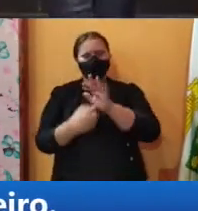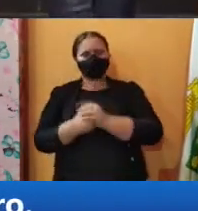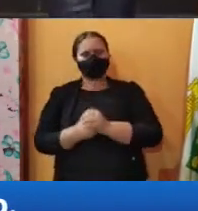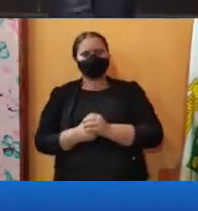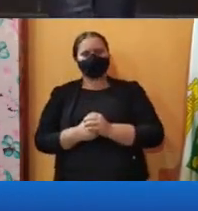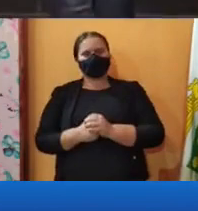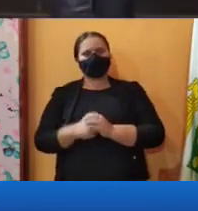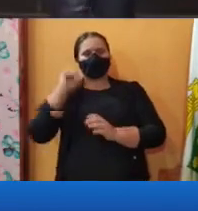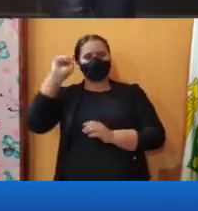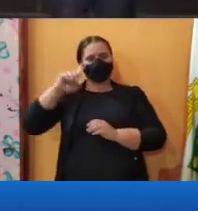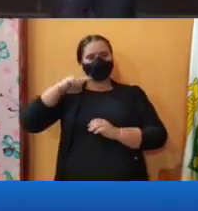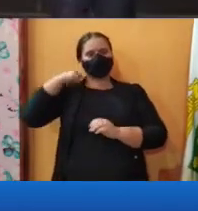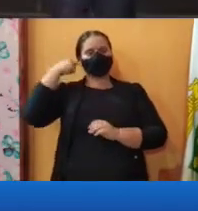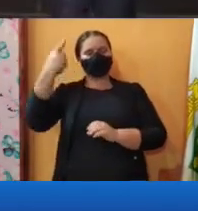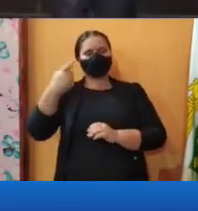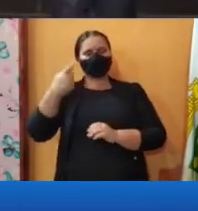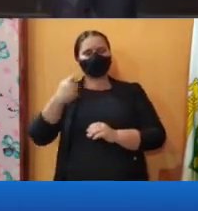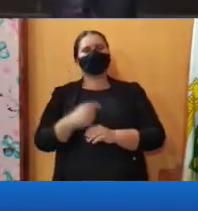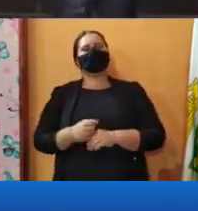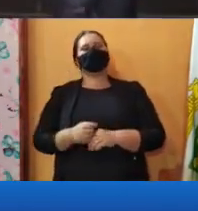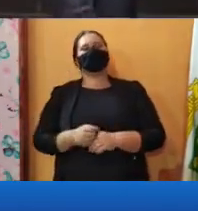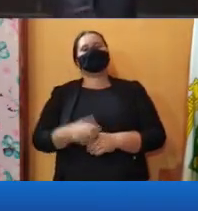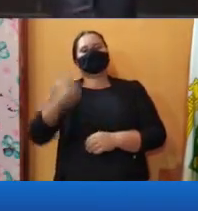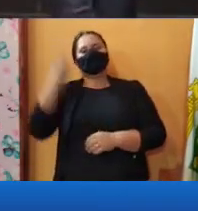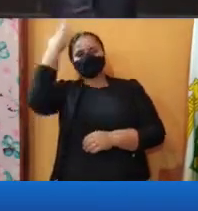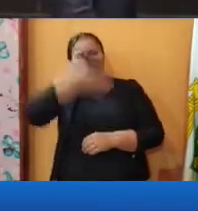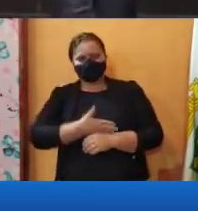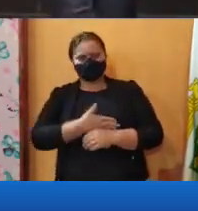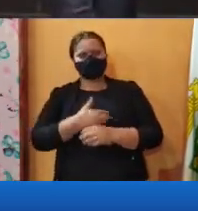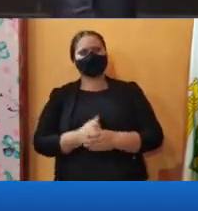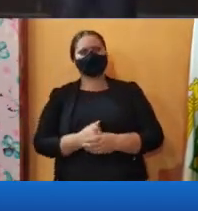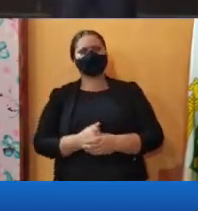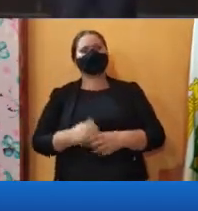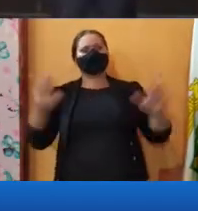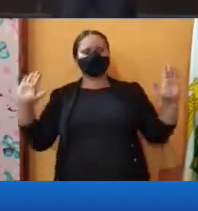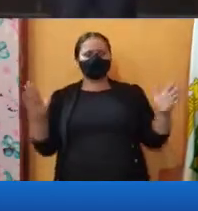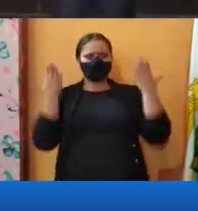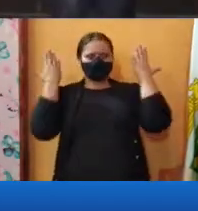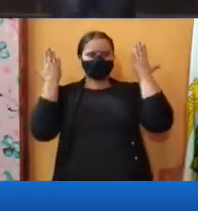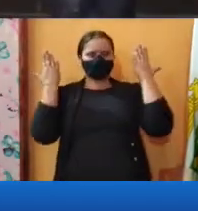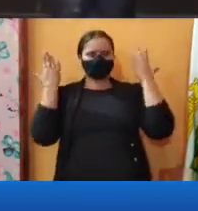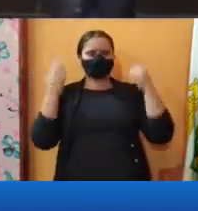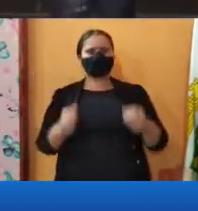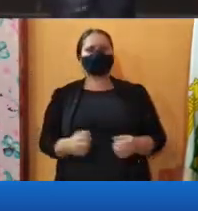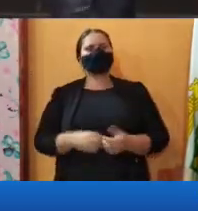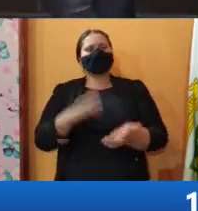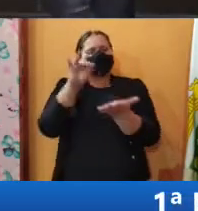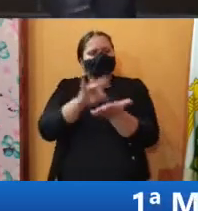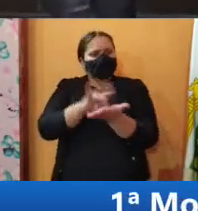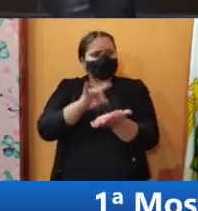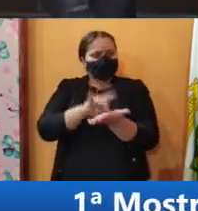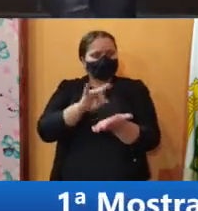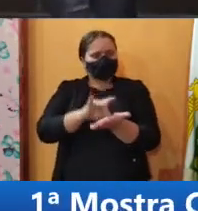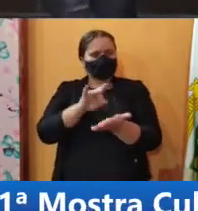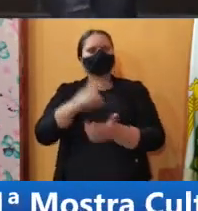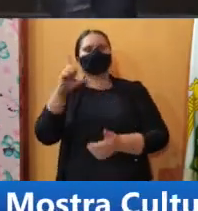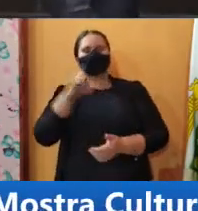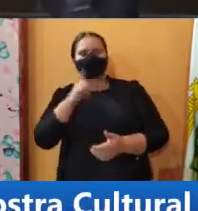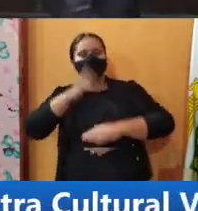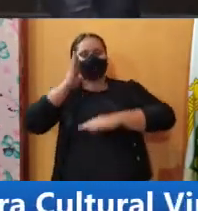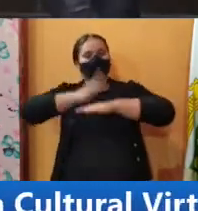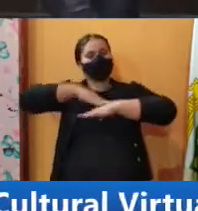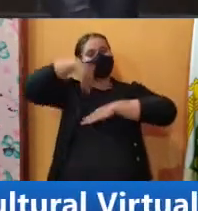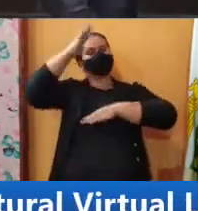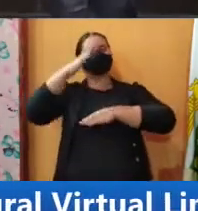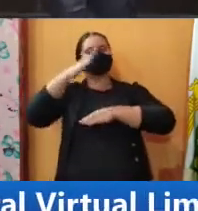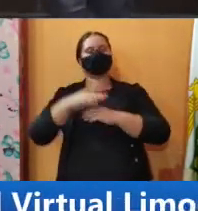as próximas serão presenciais, serão com certeza com muita alegria e com certeza nós teremos mais